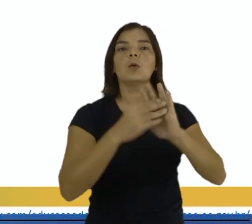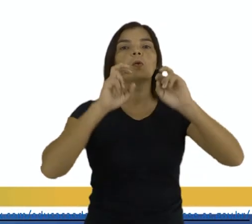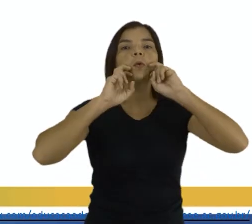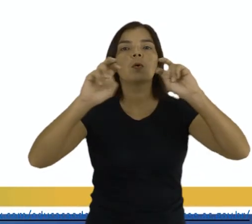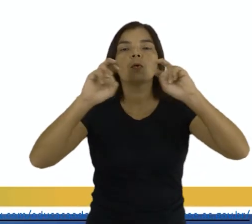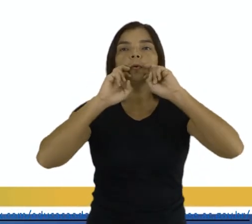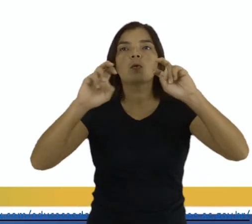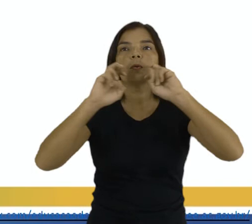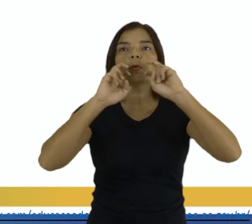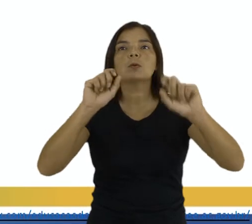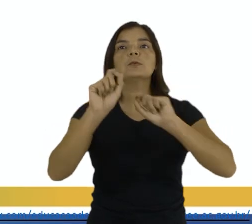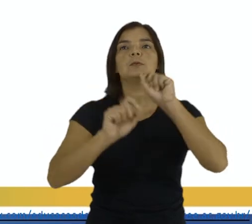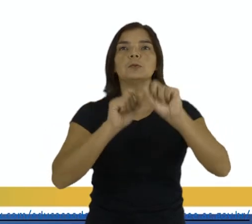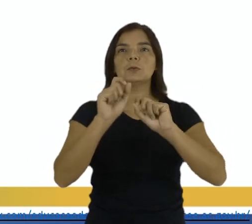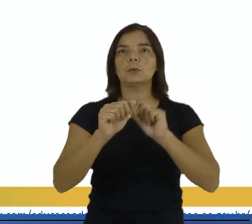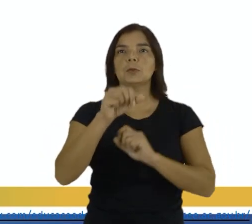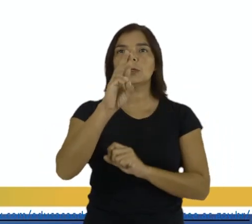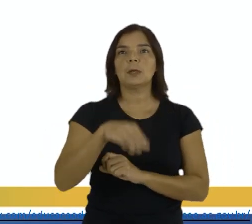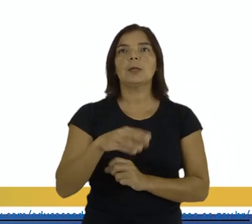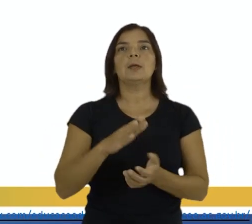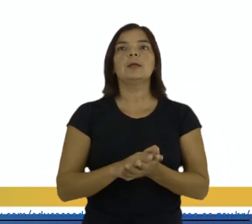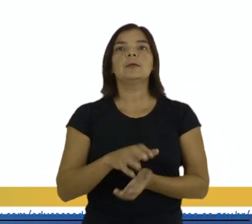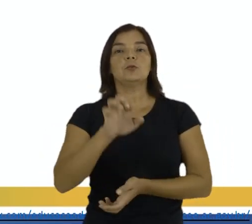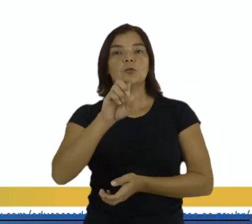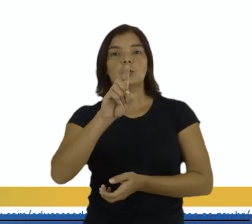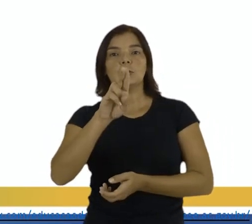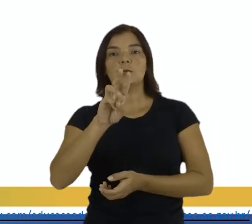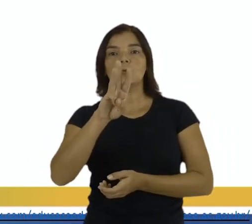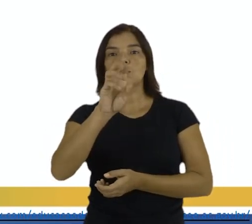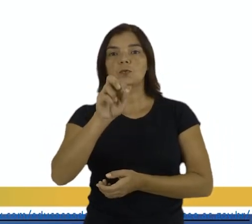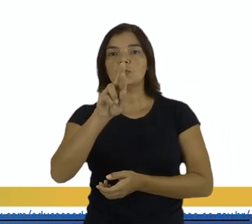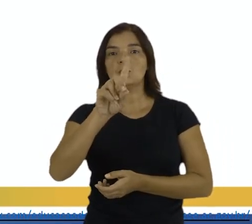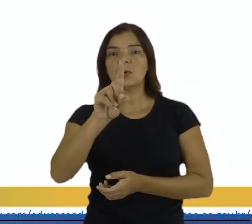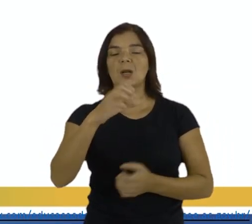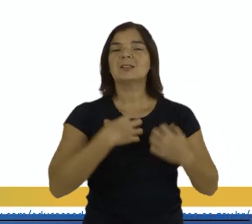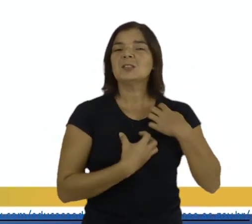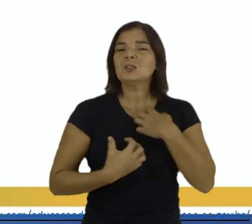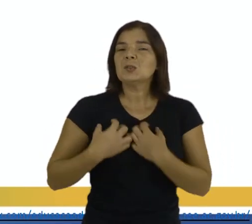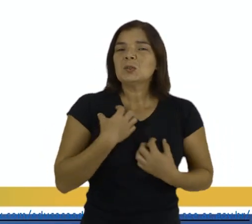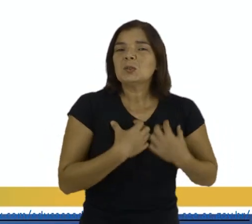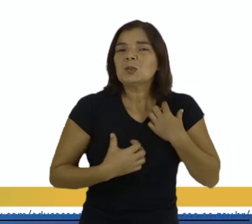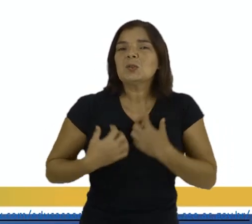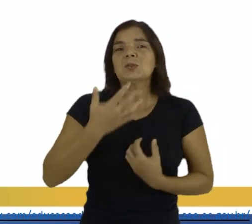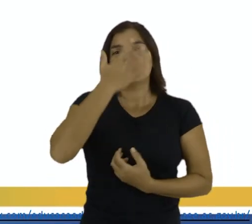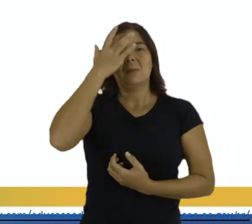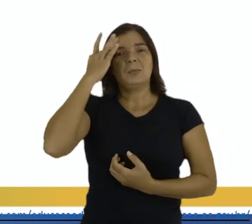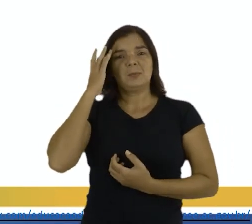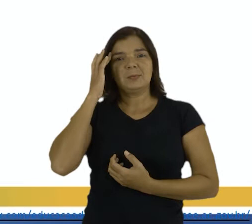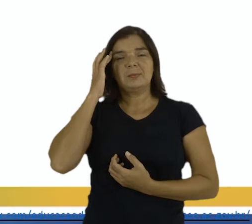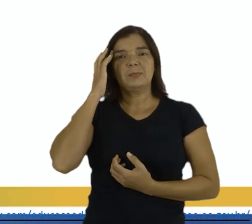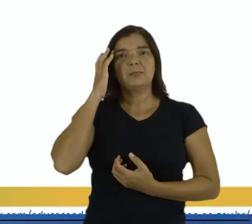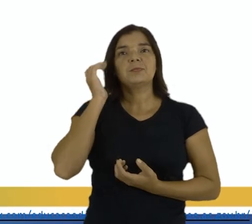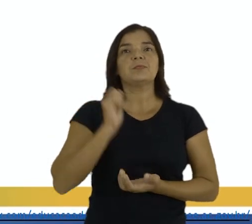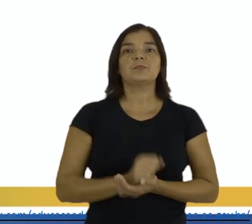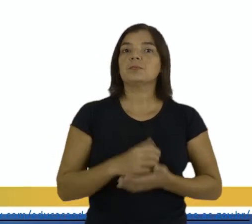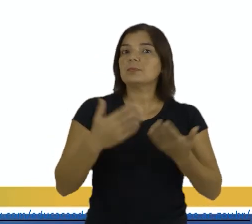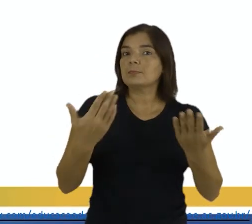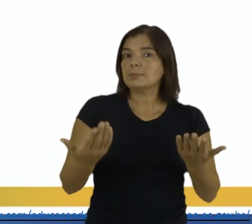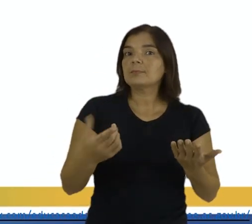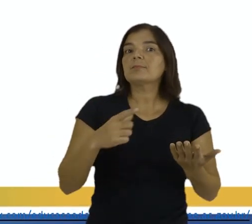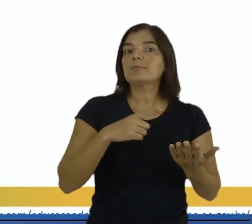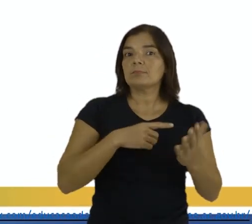de Edvard Munch, uma obra que simboliza o sentimento de angústia do ser humano. Então,